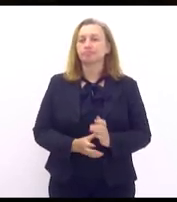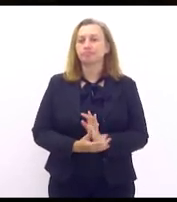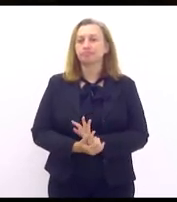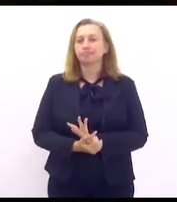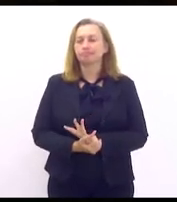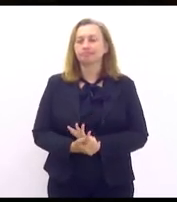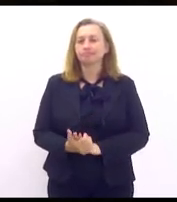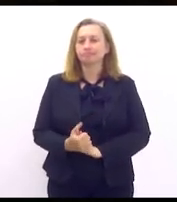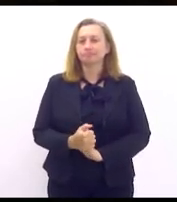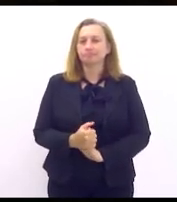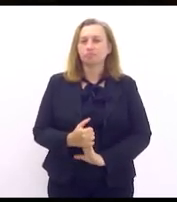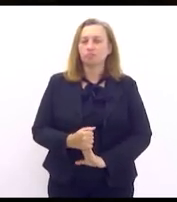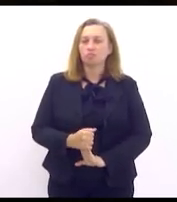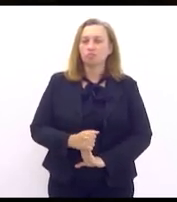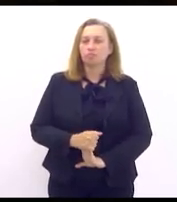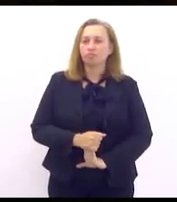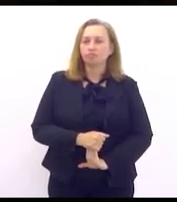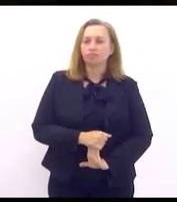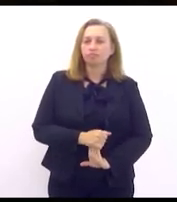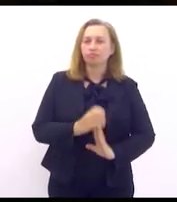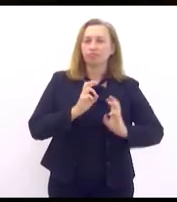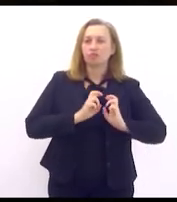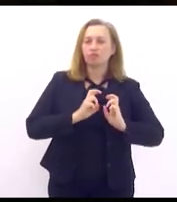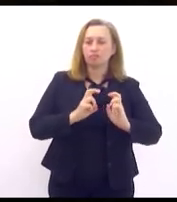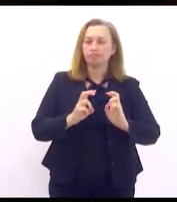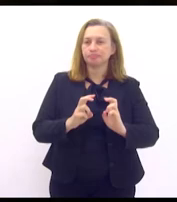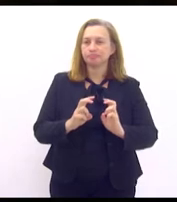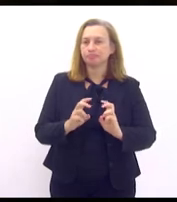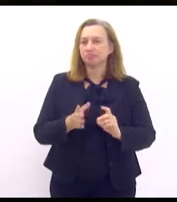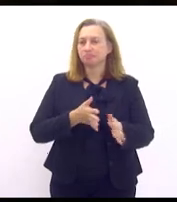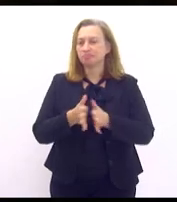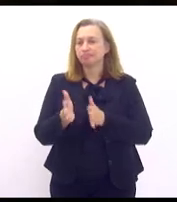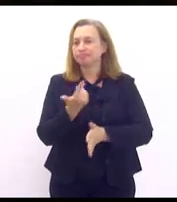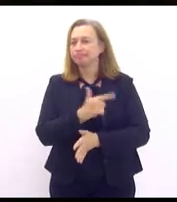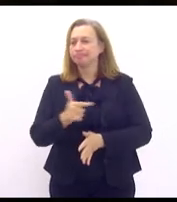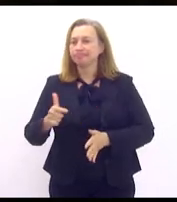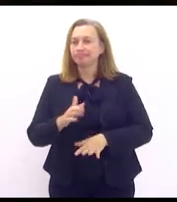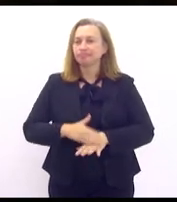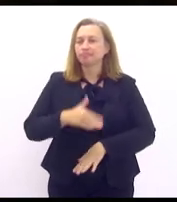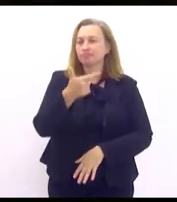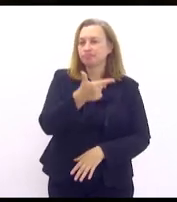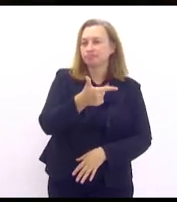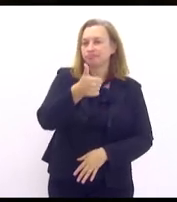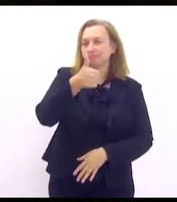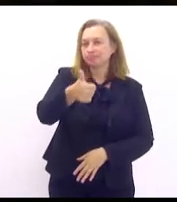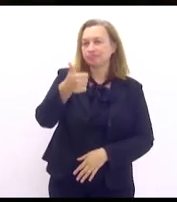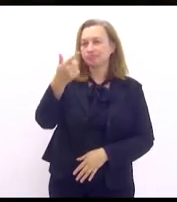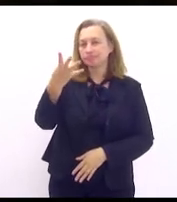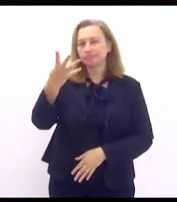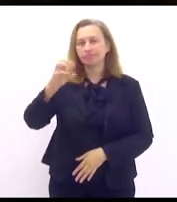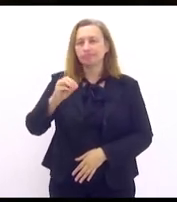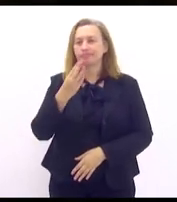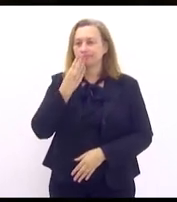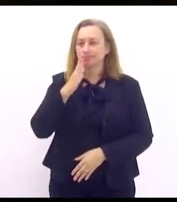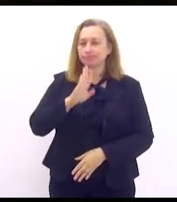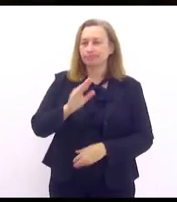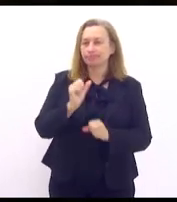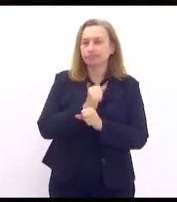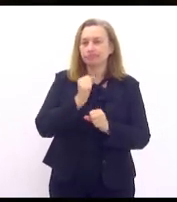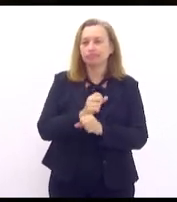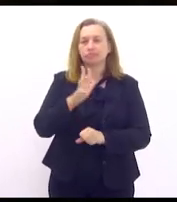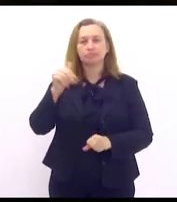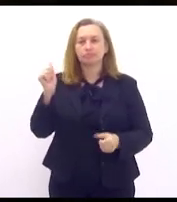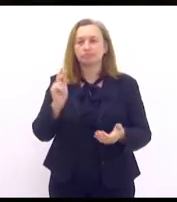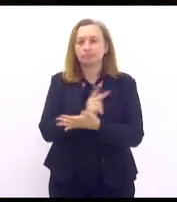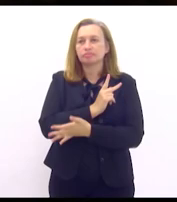São estações da supervia sem acessibilidade, todas elas, mais de 140, e prometem a obra e nunca chega.